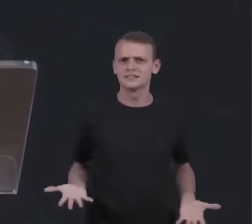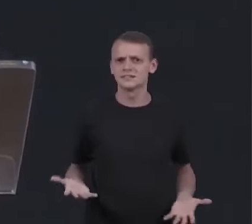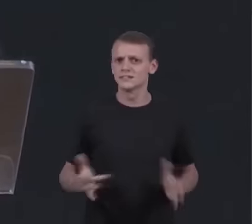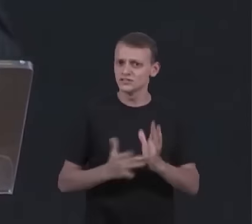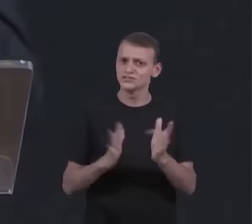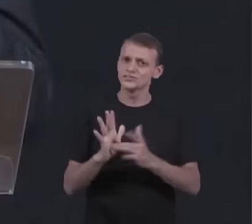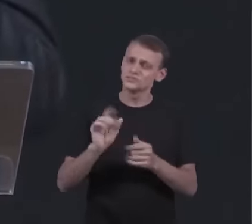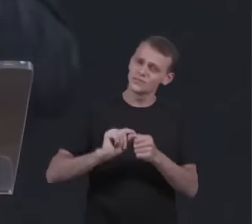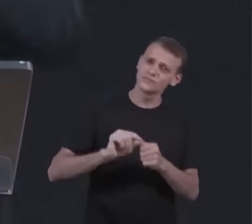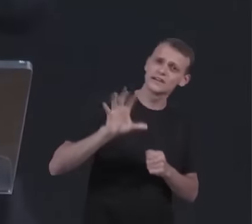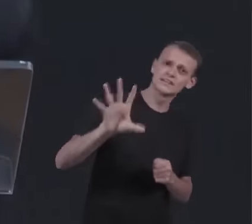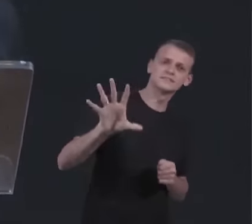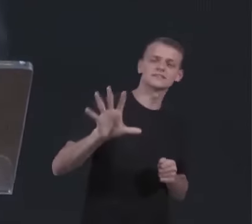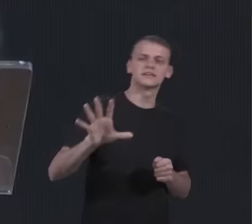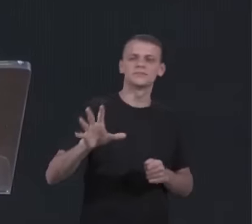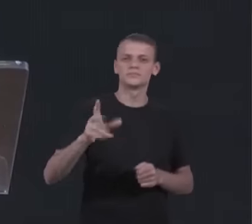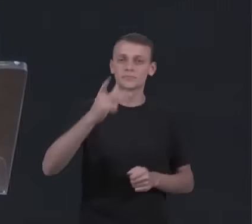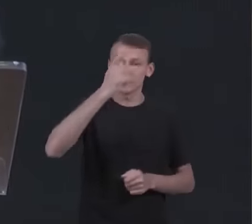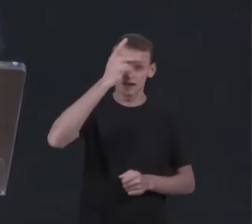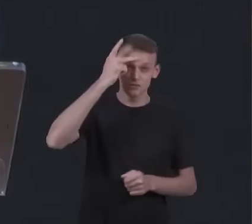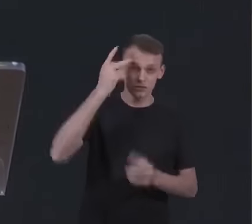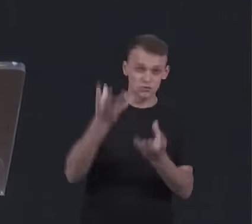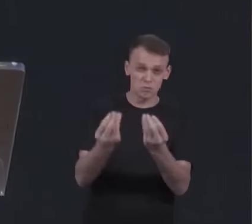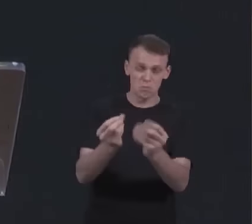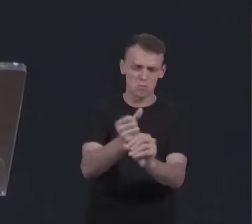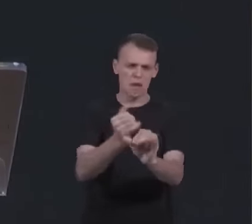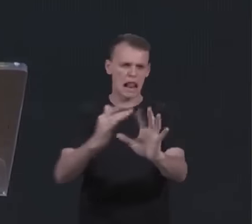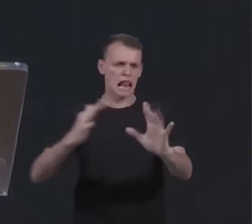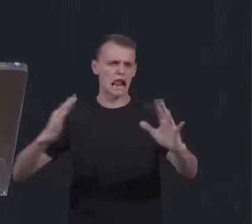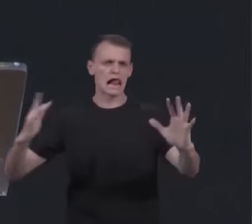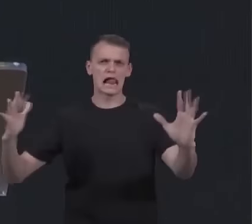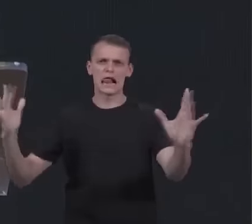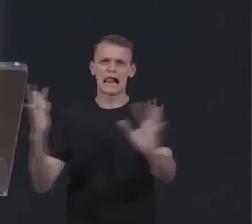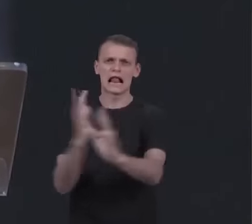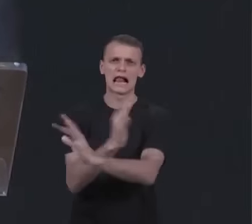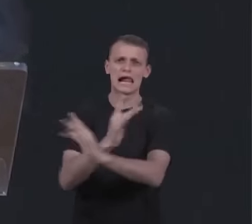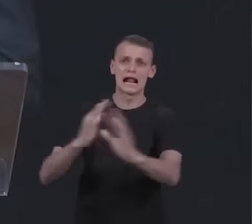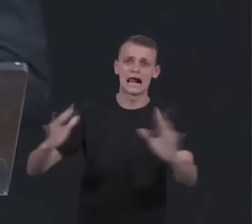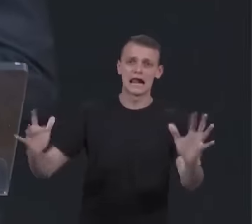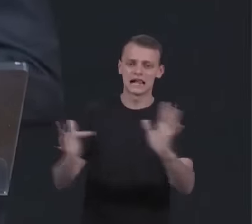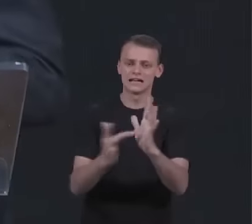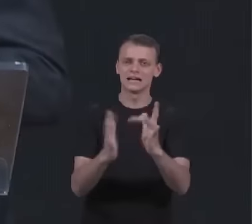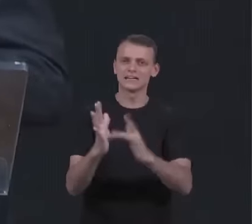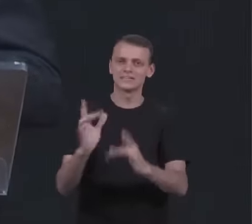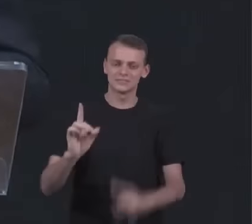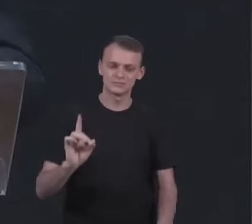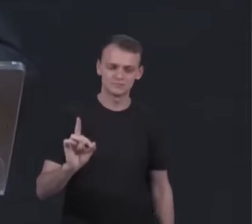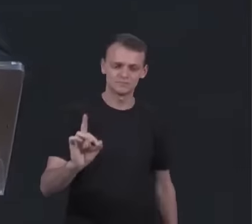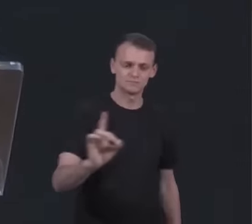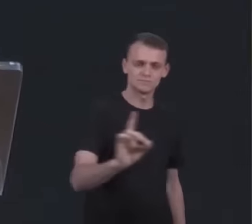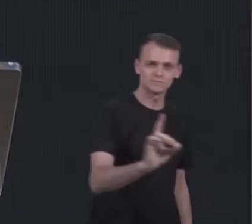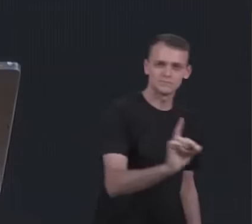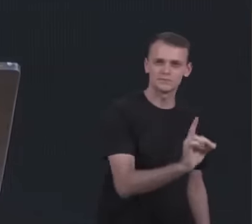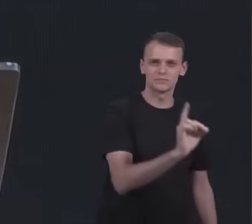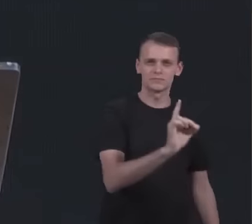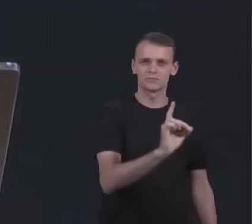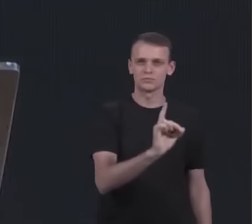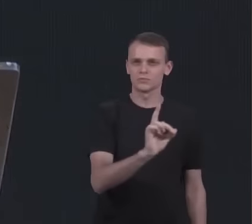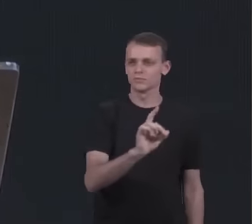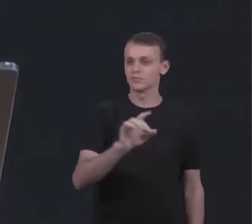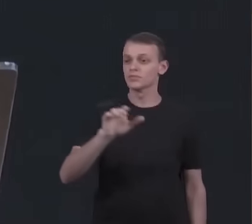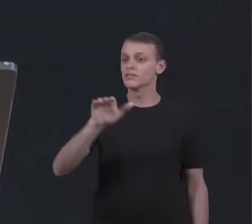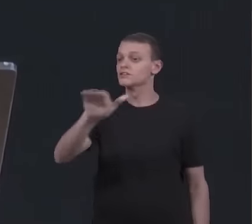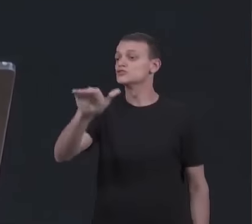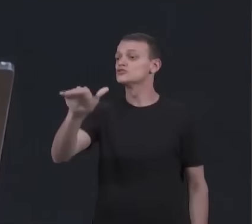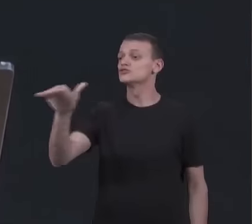pretendia fazer. As pessoas que estavam ali eram lamentadoras profissionais. Em Israel existiam